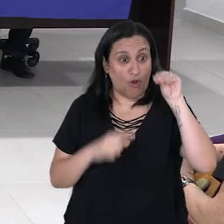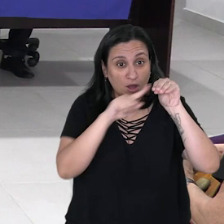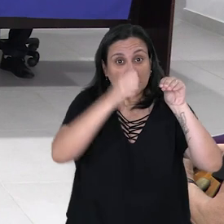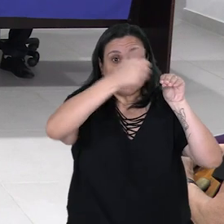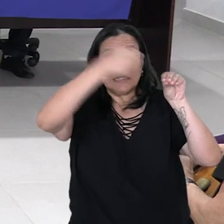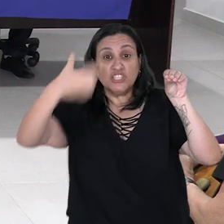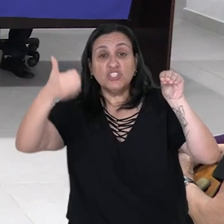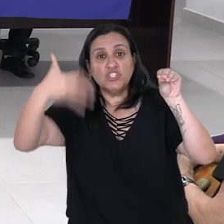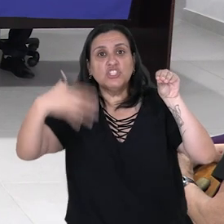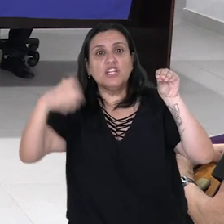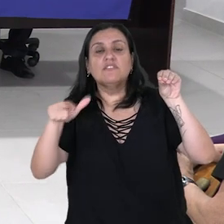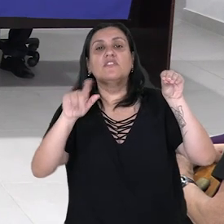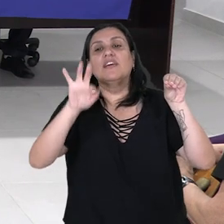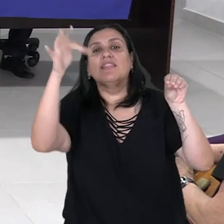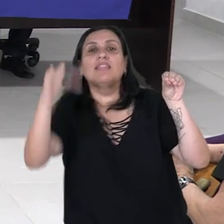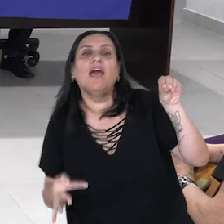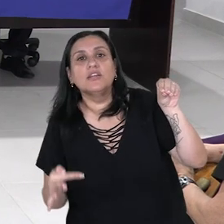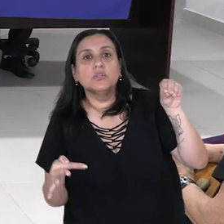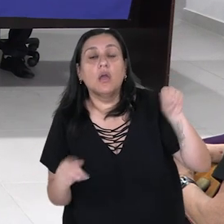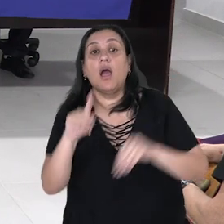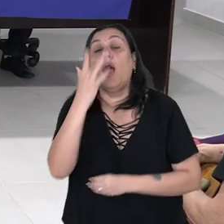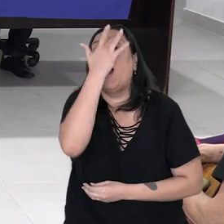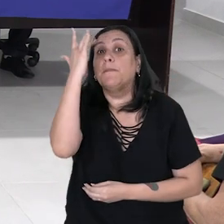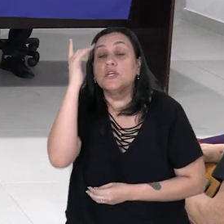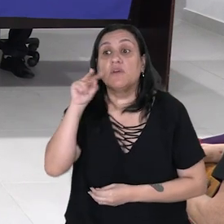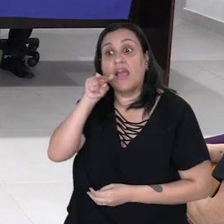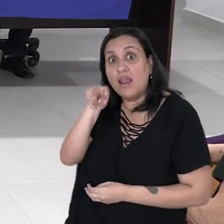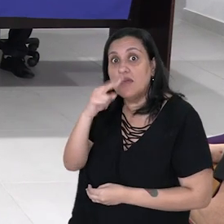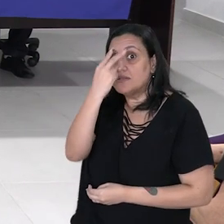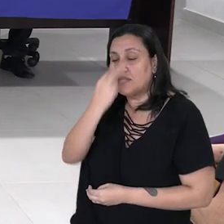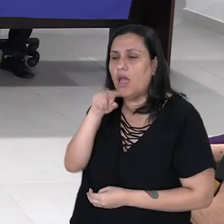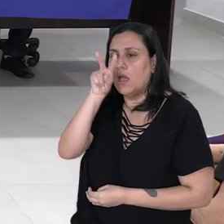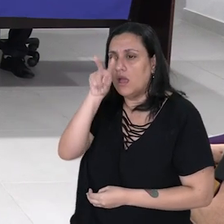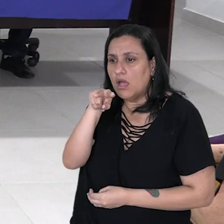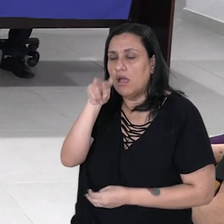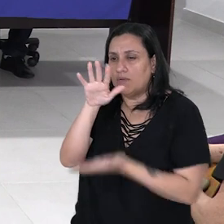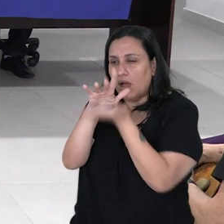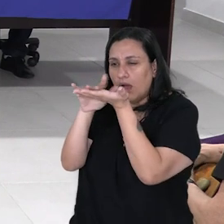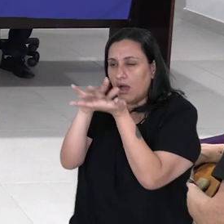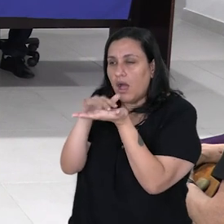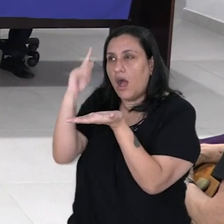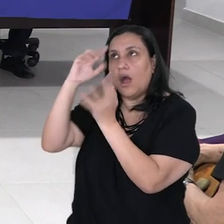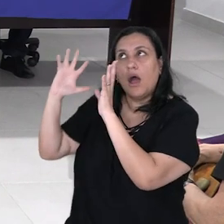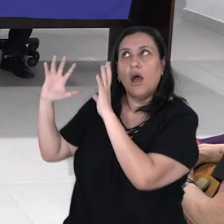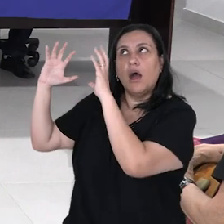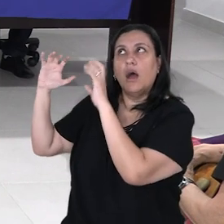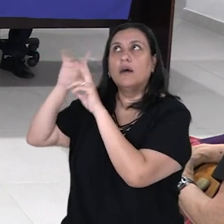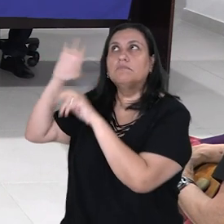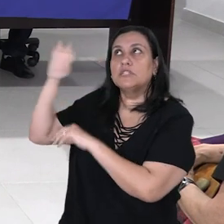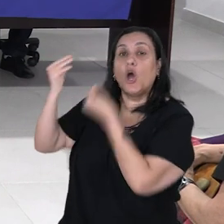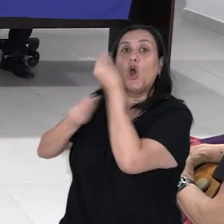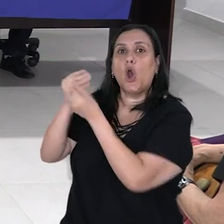texto, né? E o deficiente visual vai ter que ler. Então, quer dizer, uma imagem que